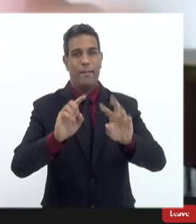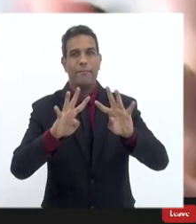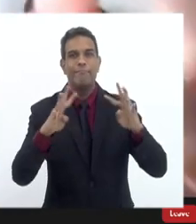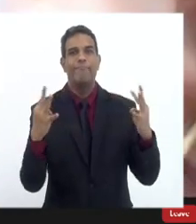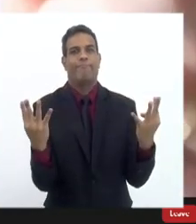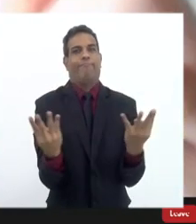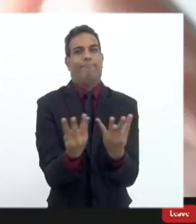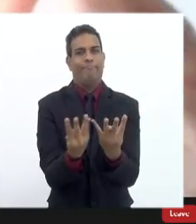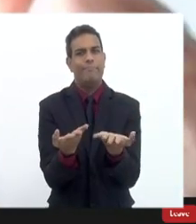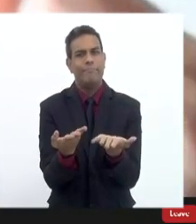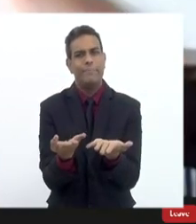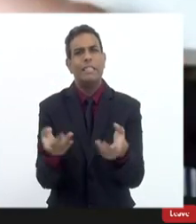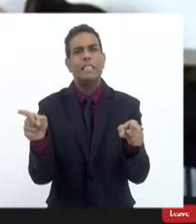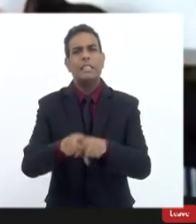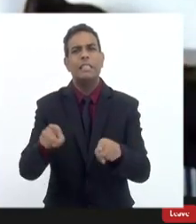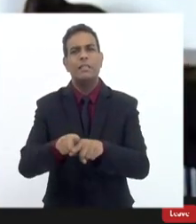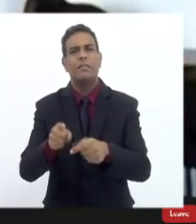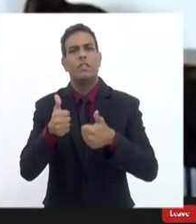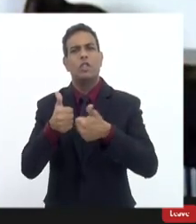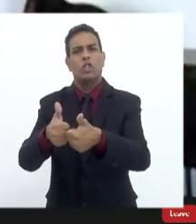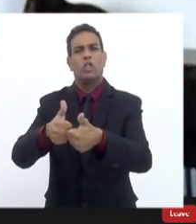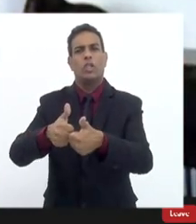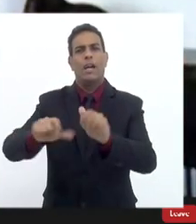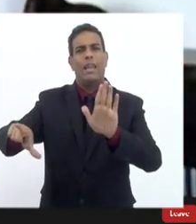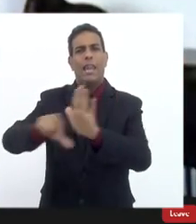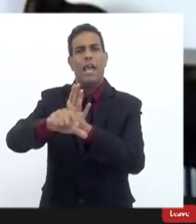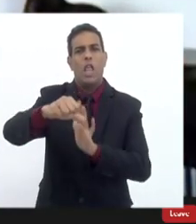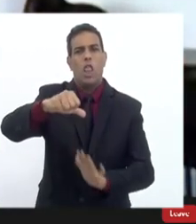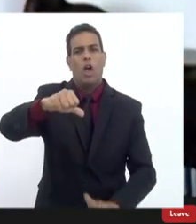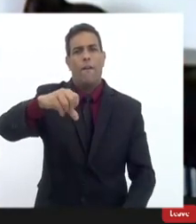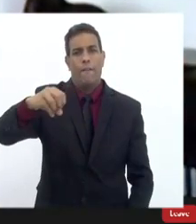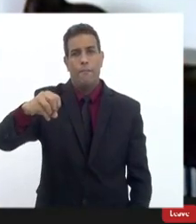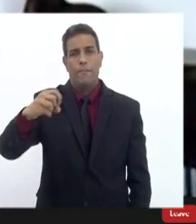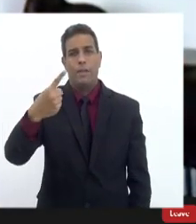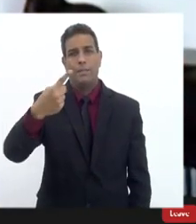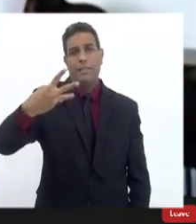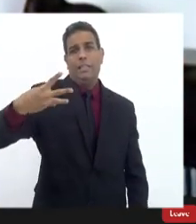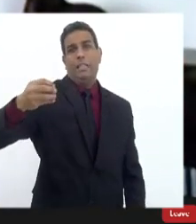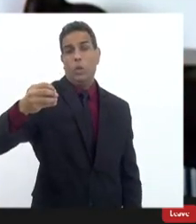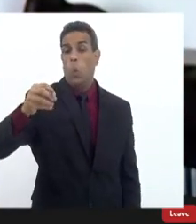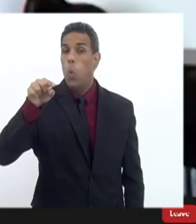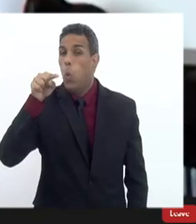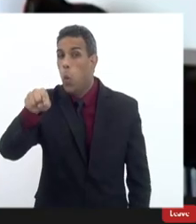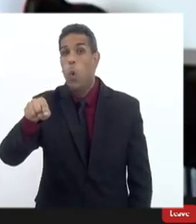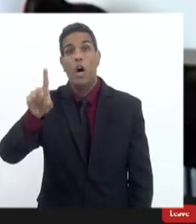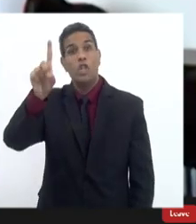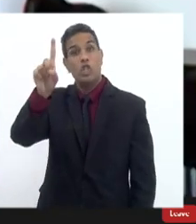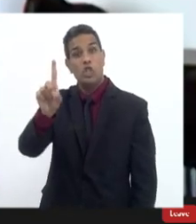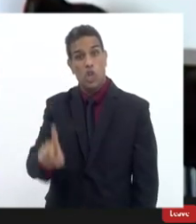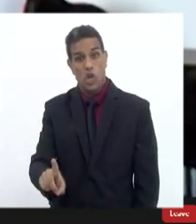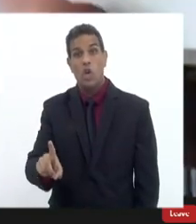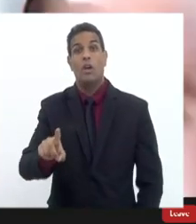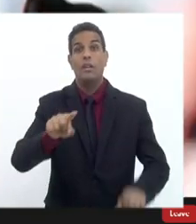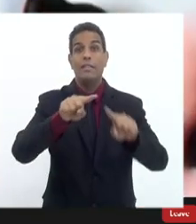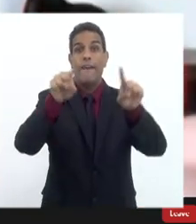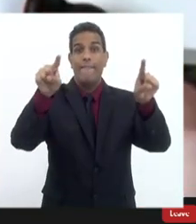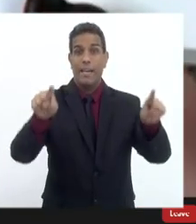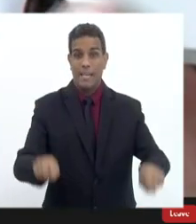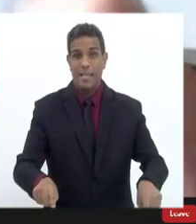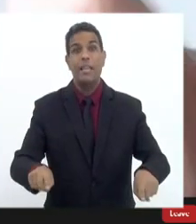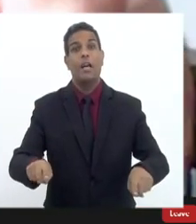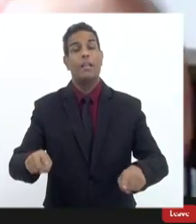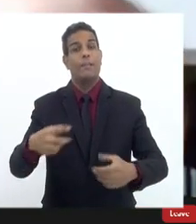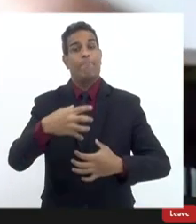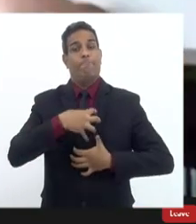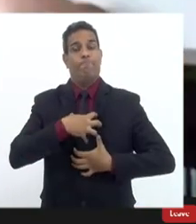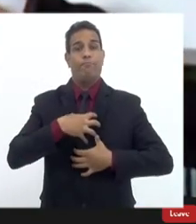E peço também a observância da Lei 9140, que é a lei que trata do direito dos servidores com